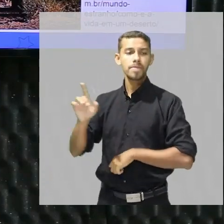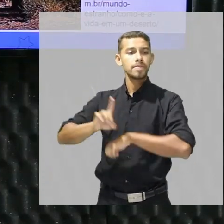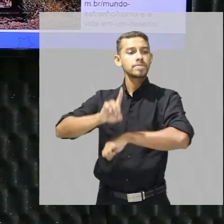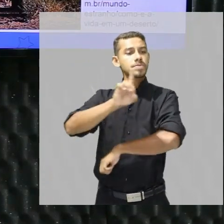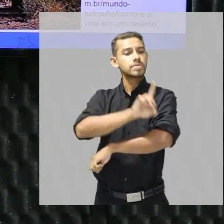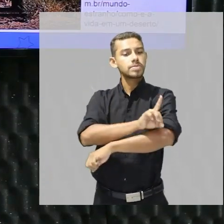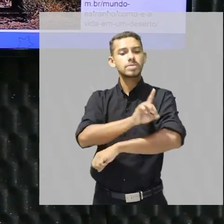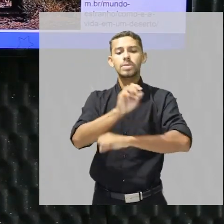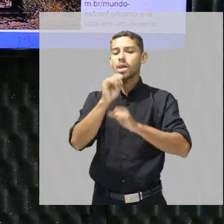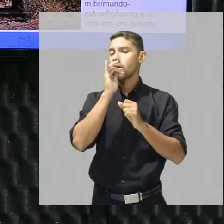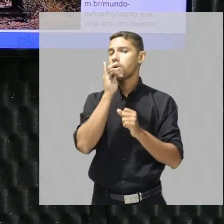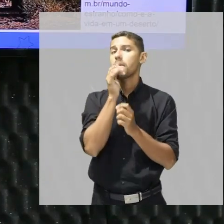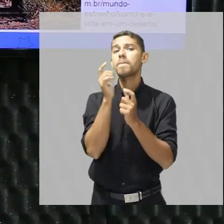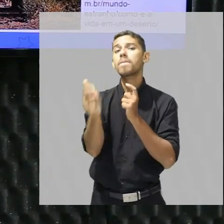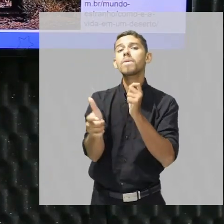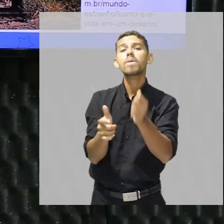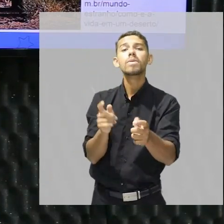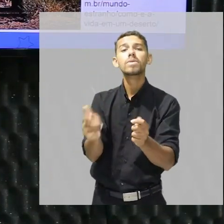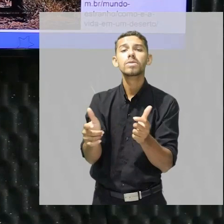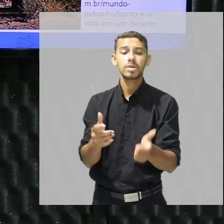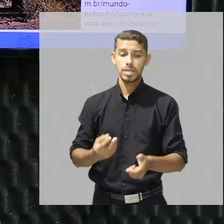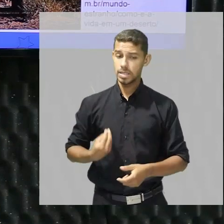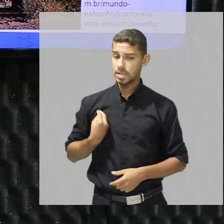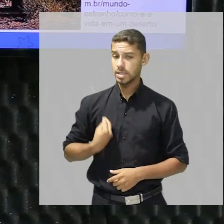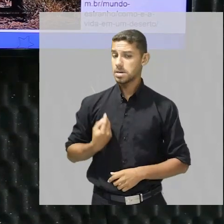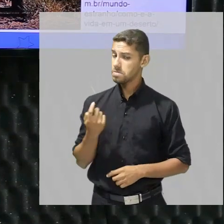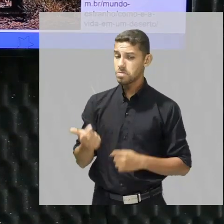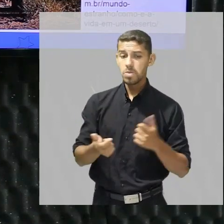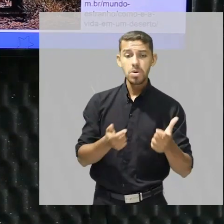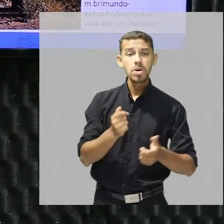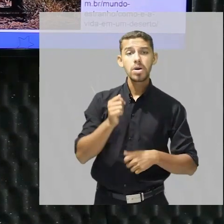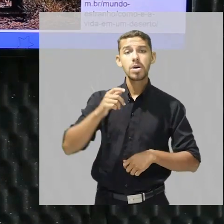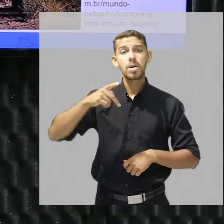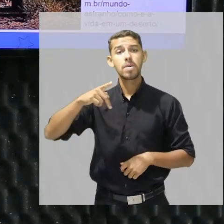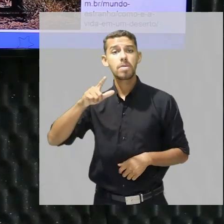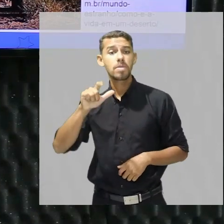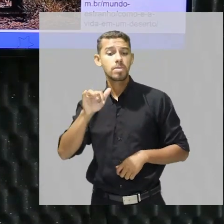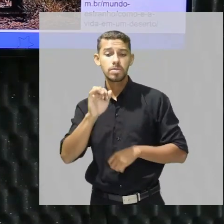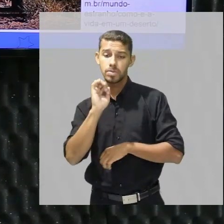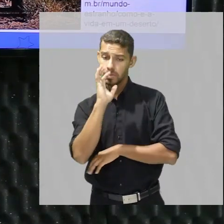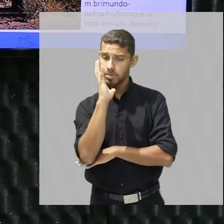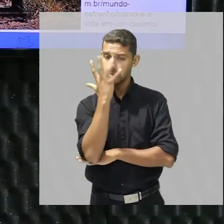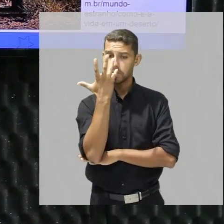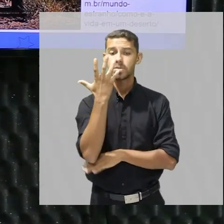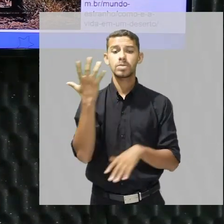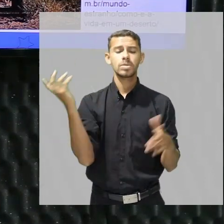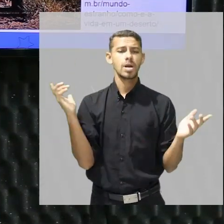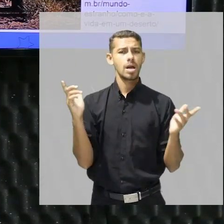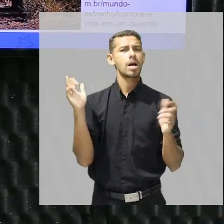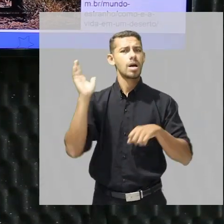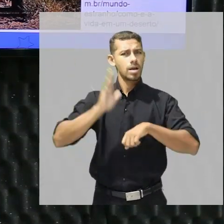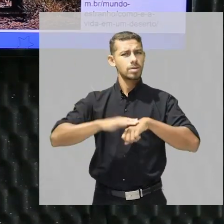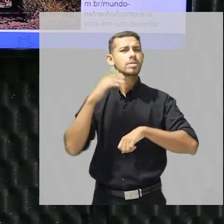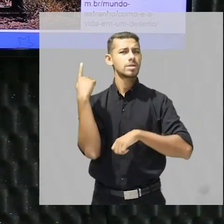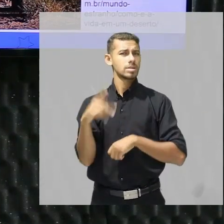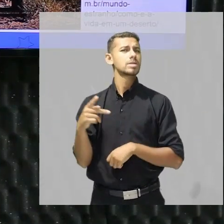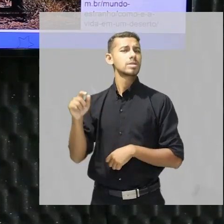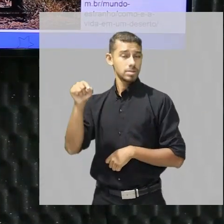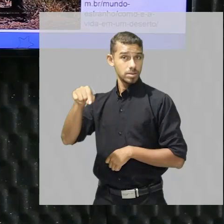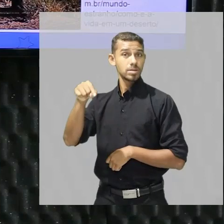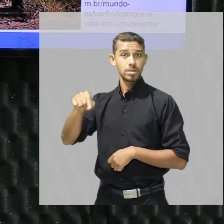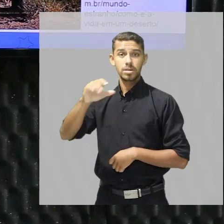a gente vê que tem poucos seres vivos, né? Poucas plantas, poucos animais, mas é uma comunidade clímax